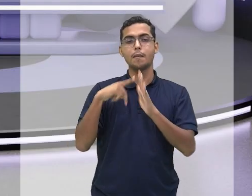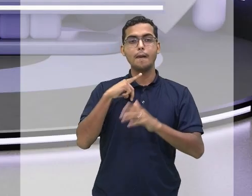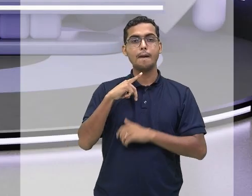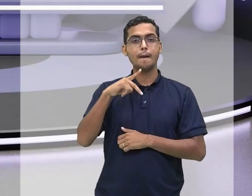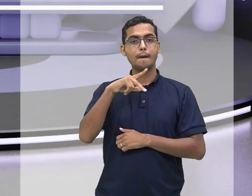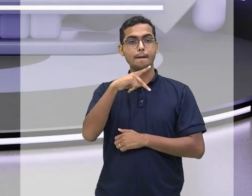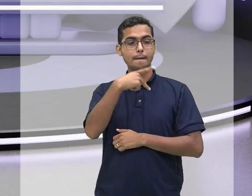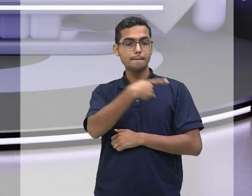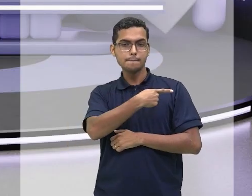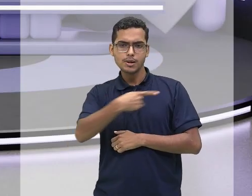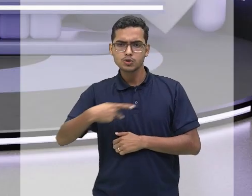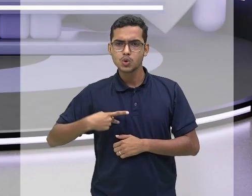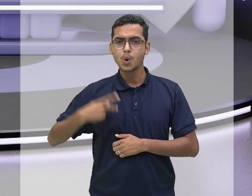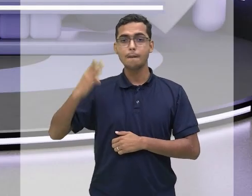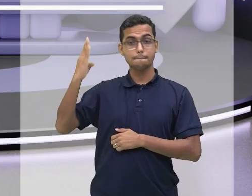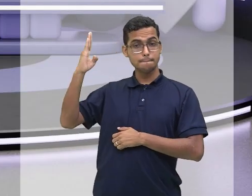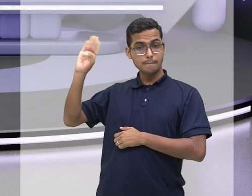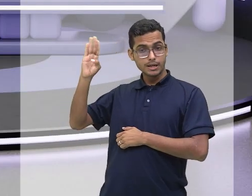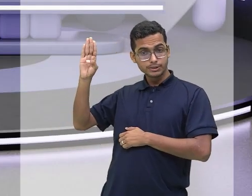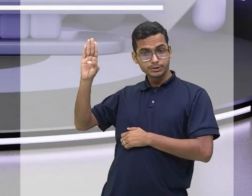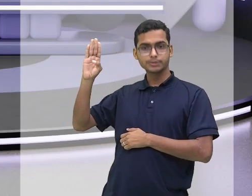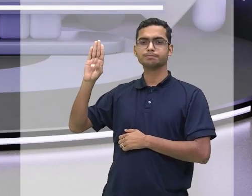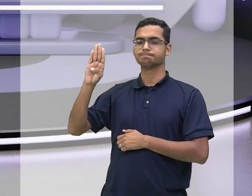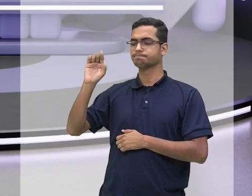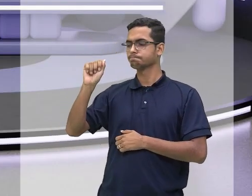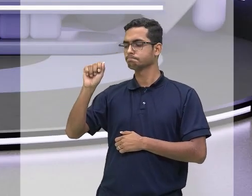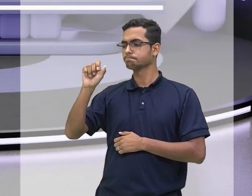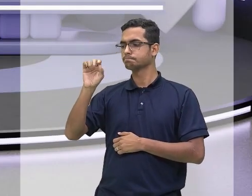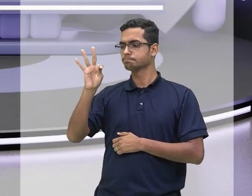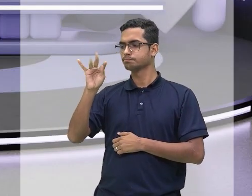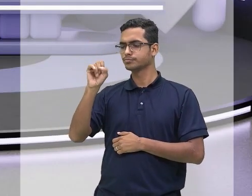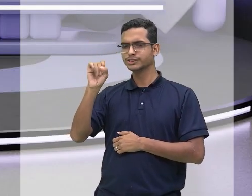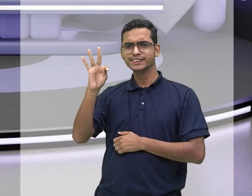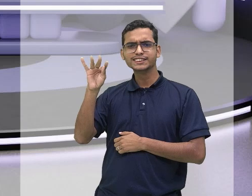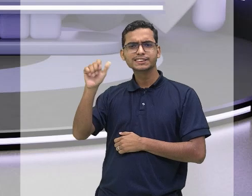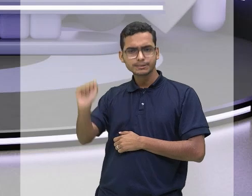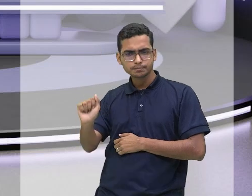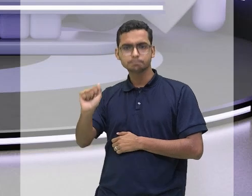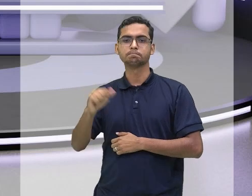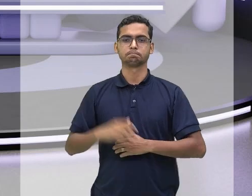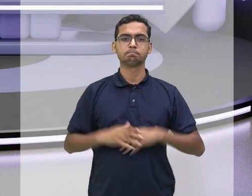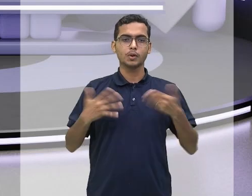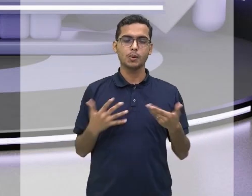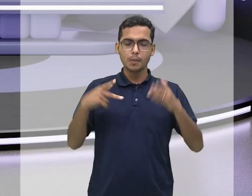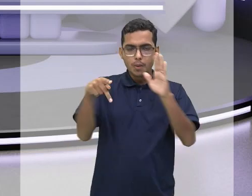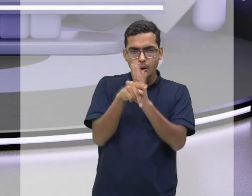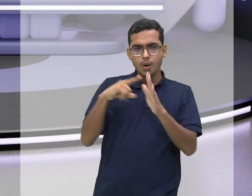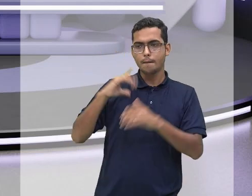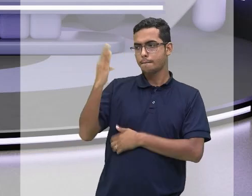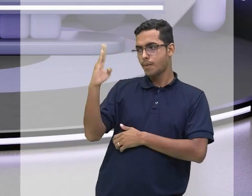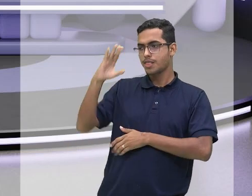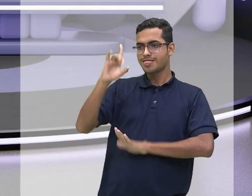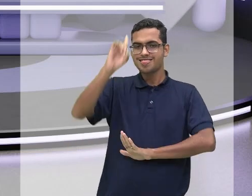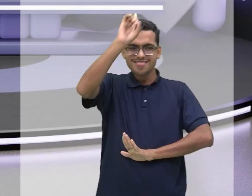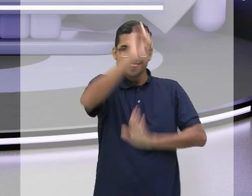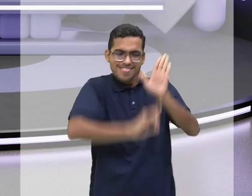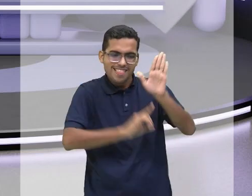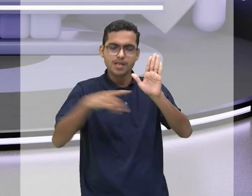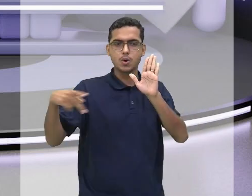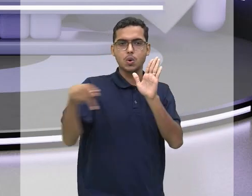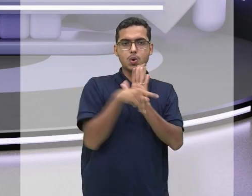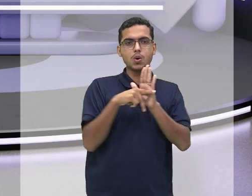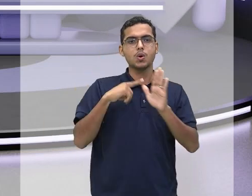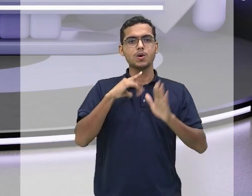se posicionou pela não violência e também pela dimensão dos direitos civis dos cristãos